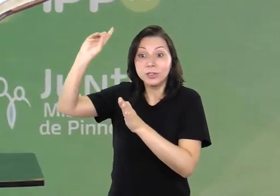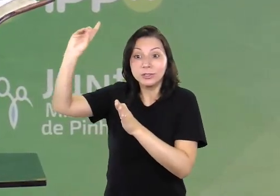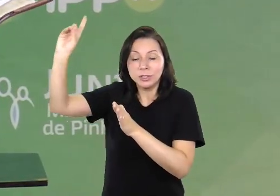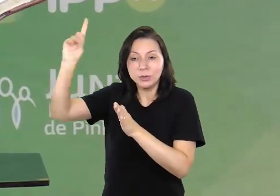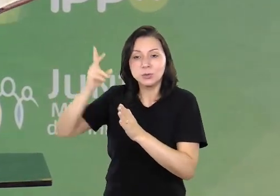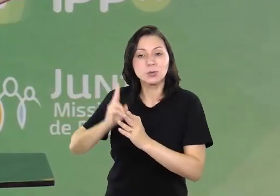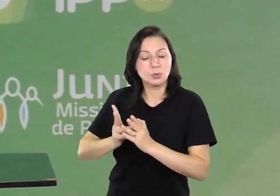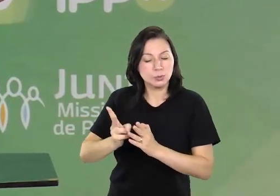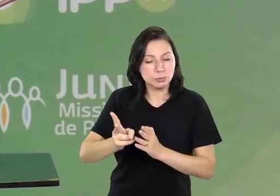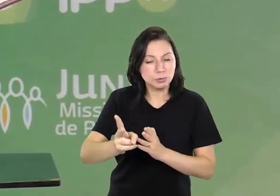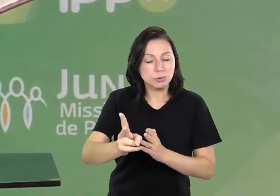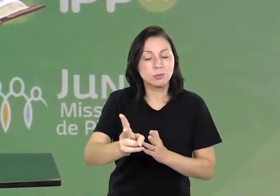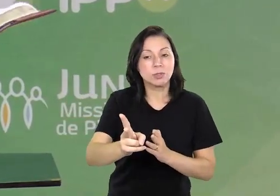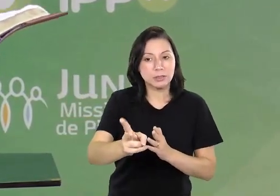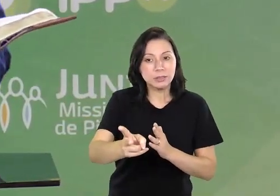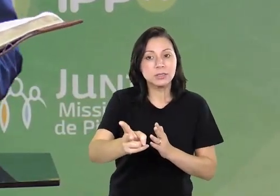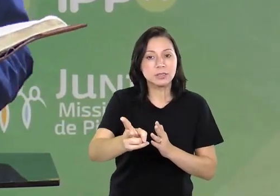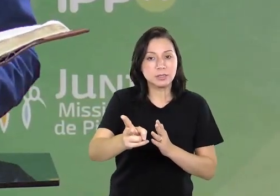então